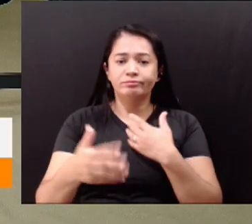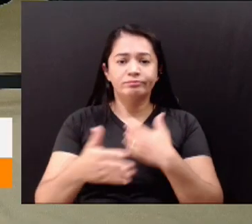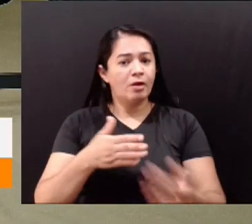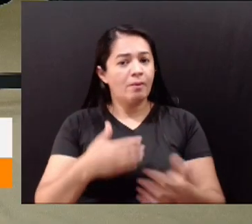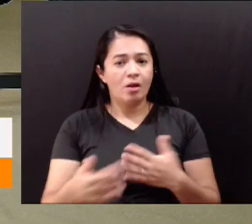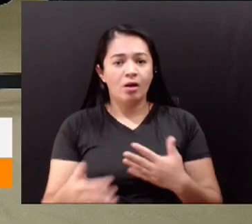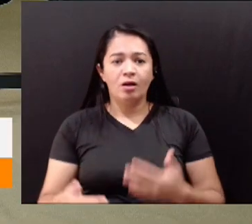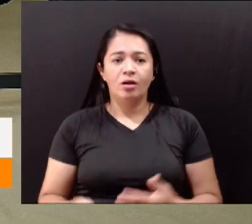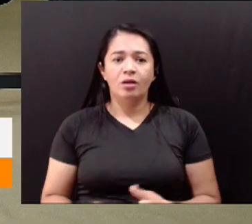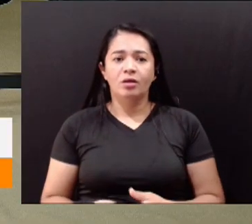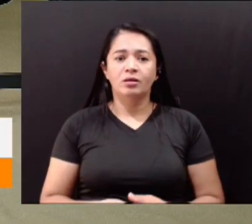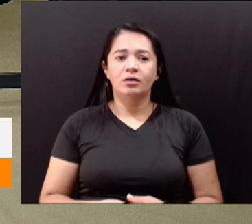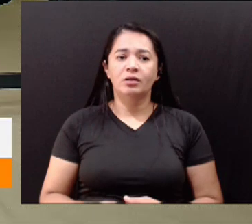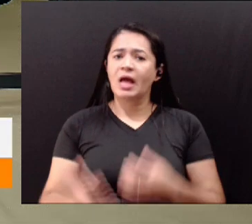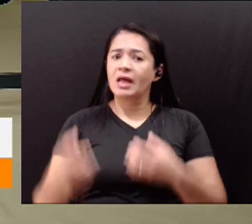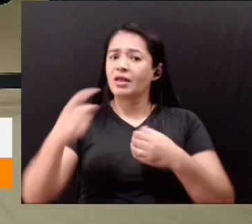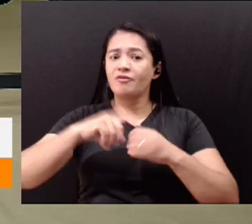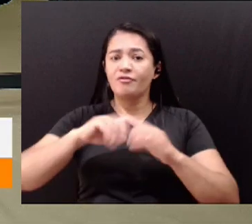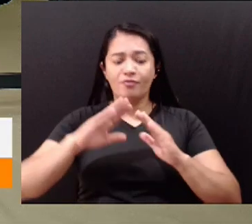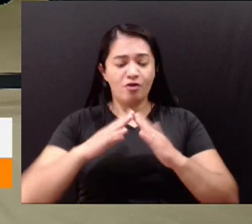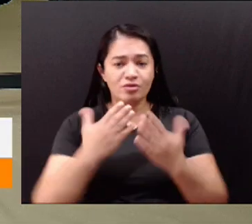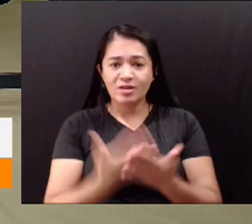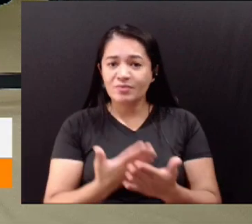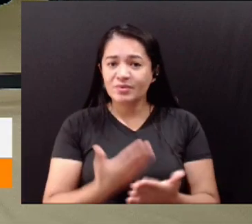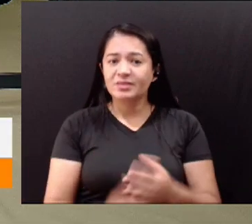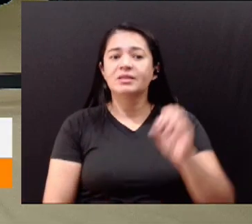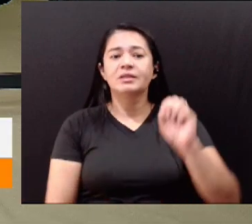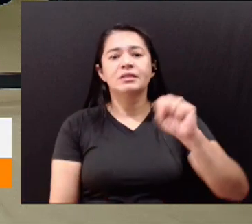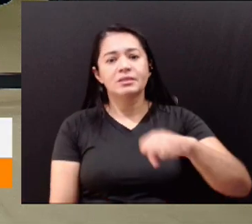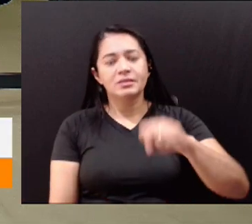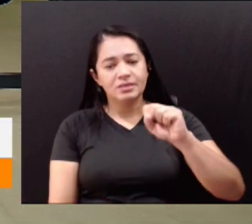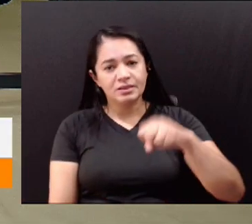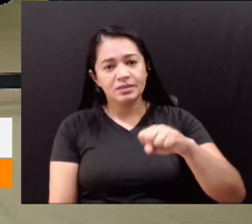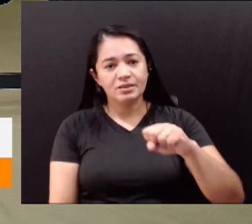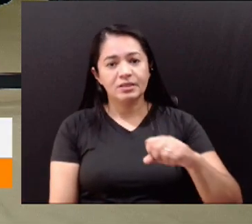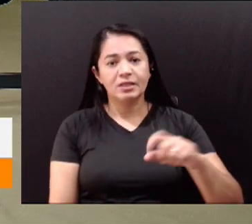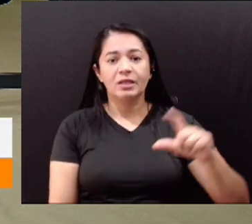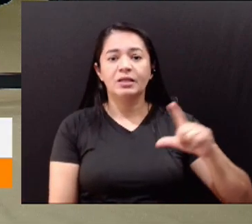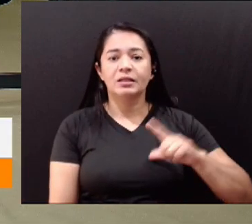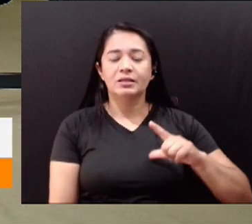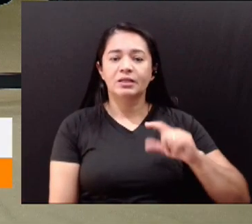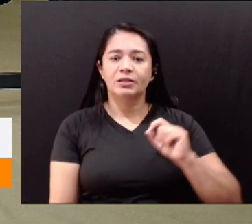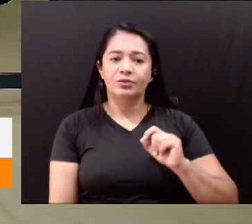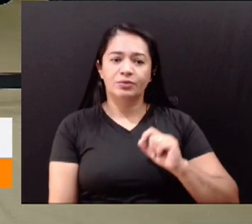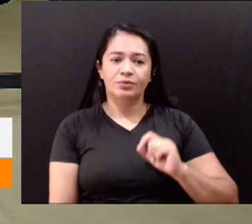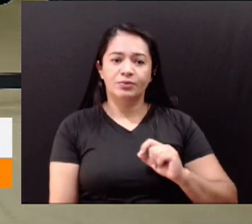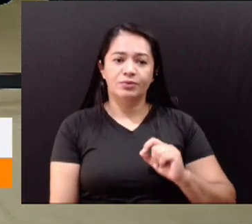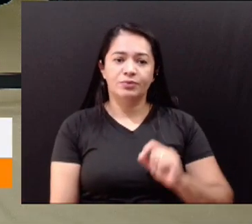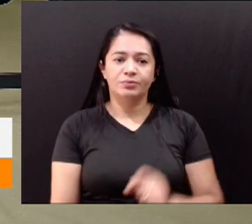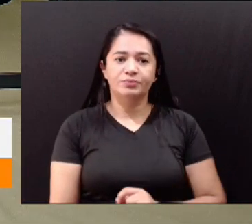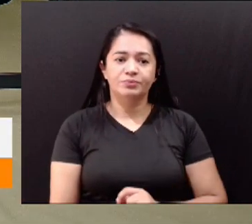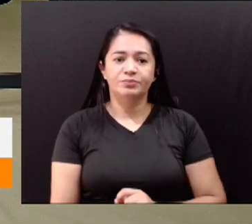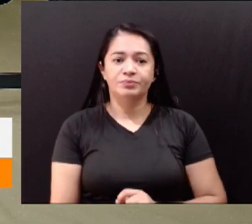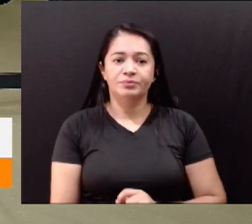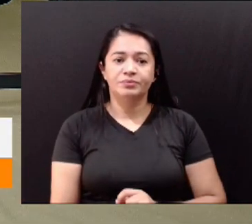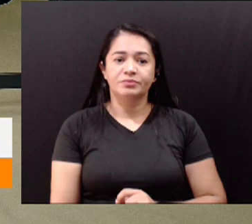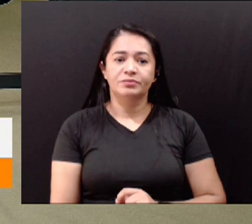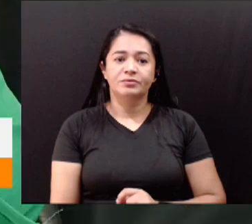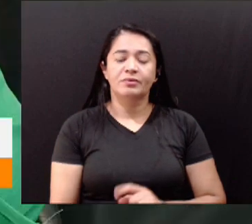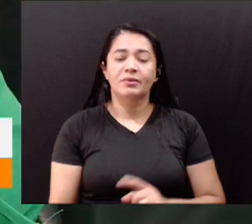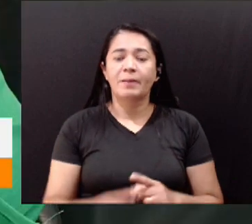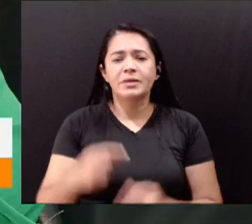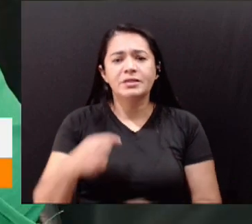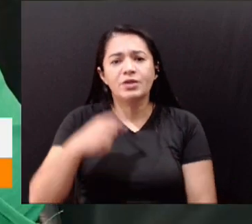sala de aula. Até voltar para a exato, sala de aula. Nós isso, temos aí exemplos, me perdoa estar te cortando, mas aqui me imagina. lembrei agora,